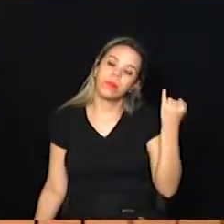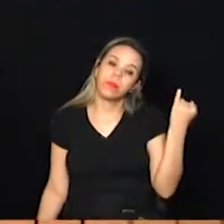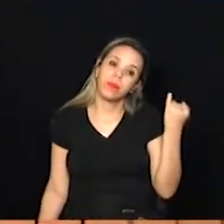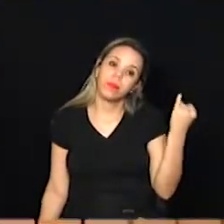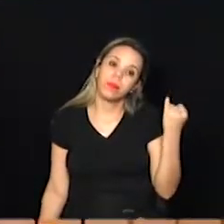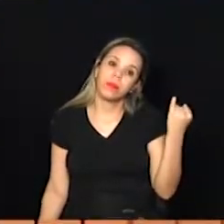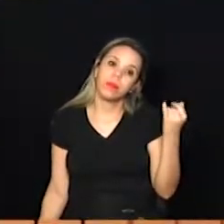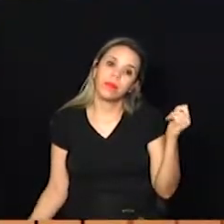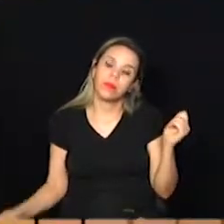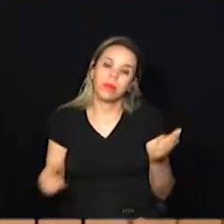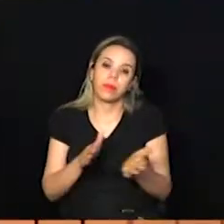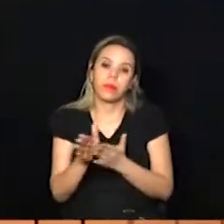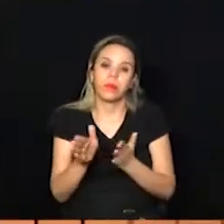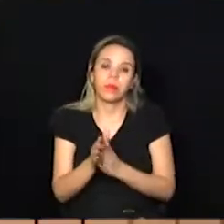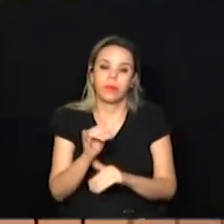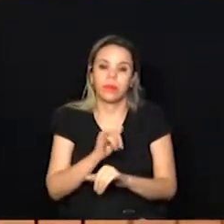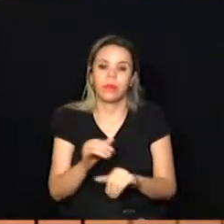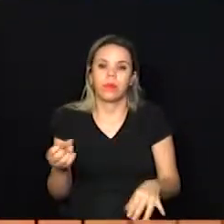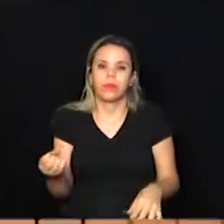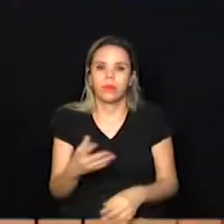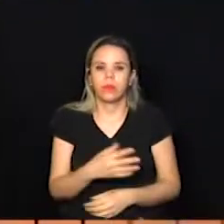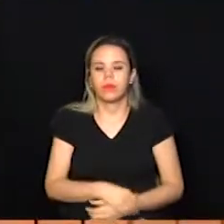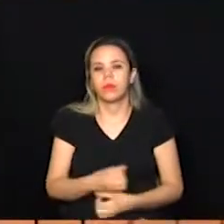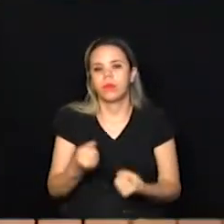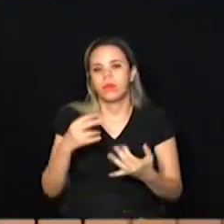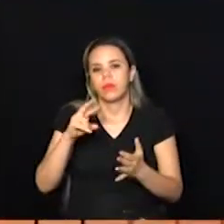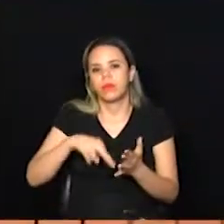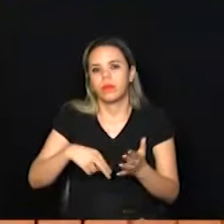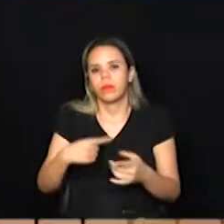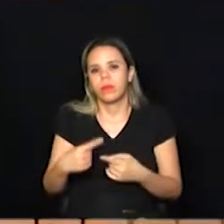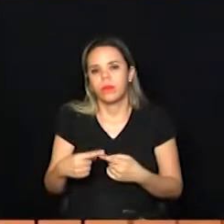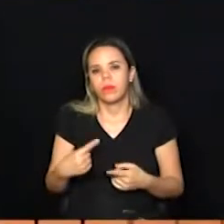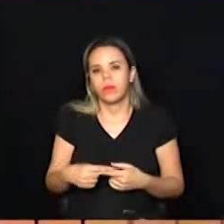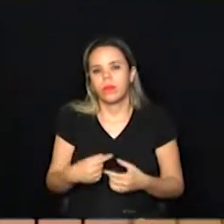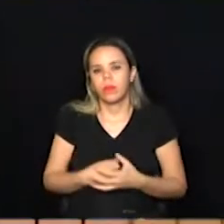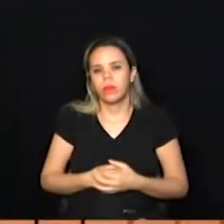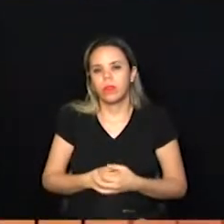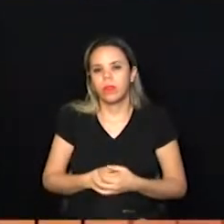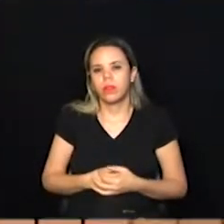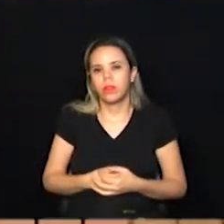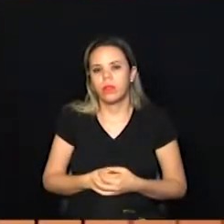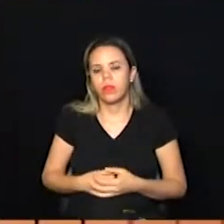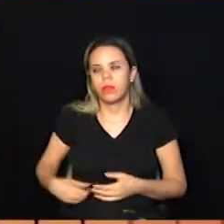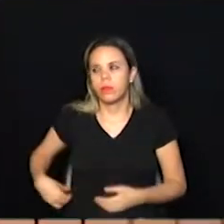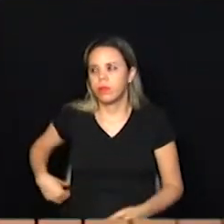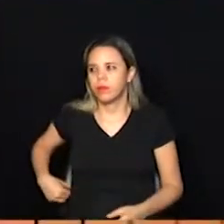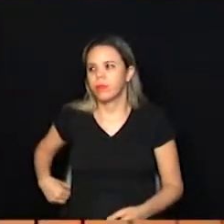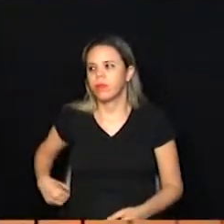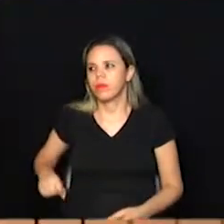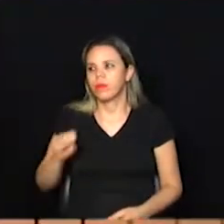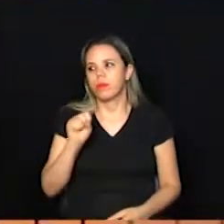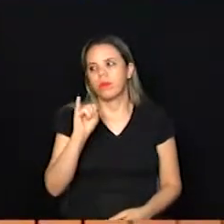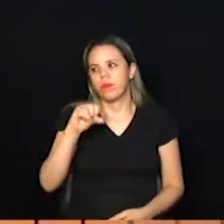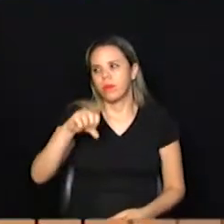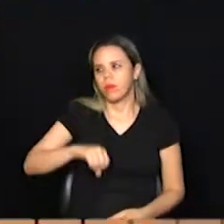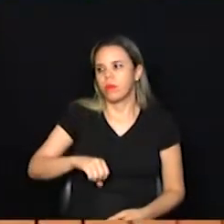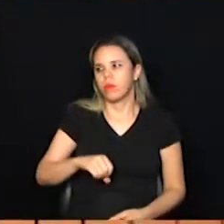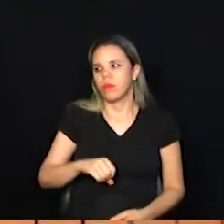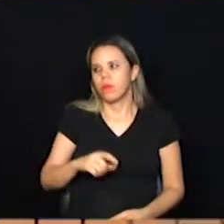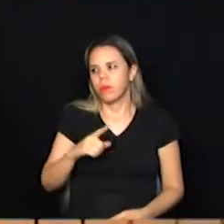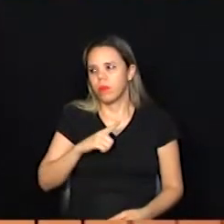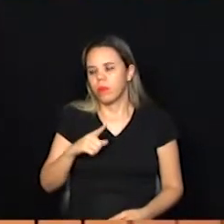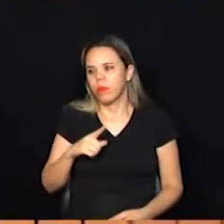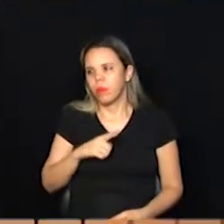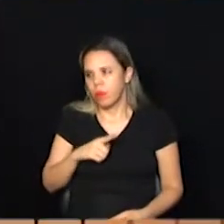assim que publicado, um novo relatório, porque, para além dos dados, o SIS9, o boletim do SIS9, ele tem sido